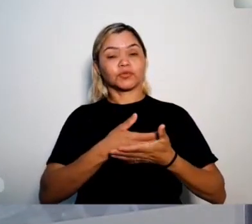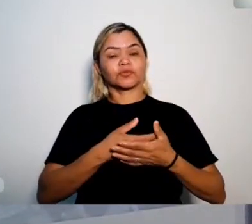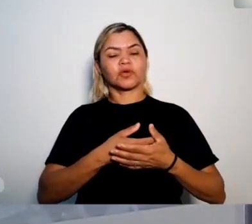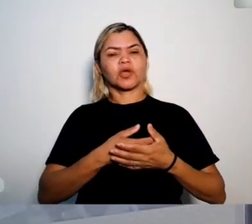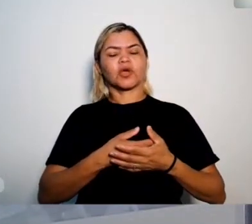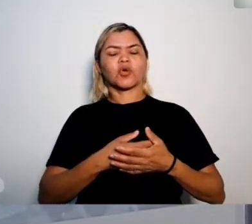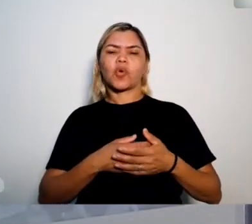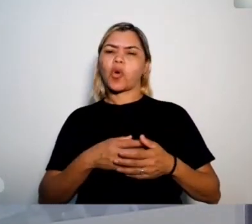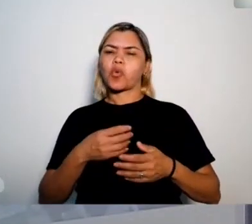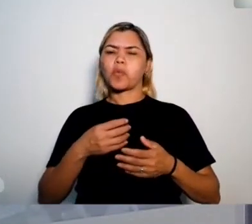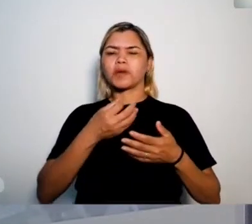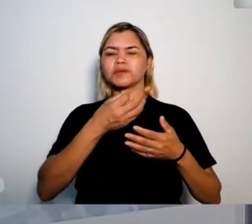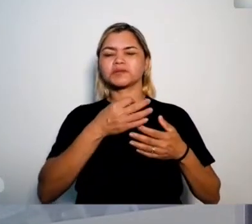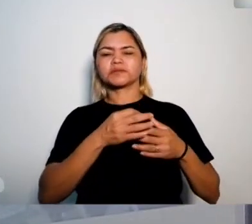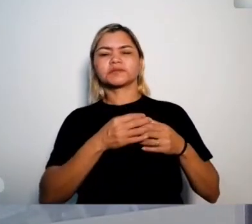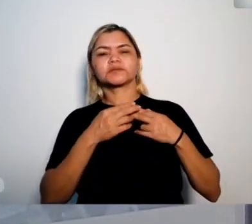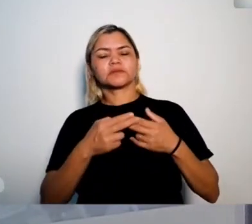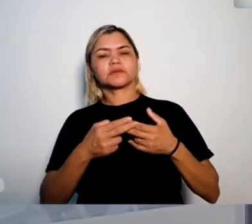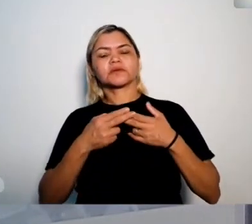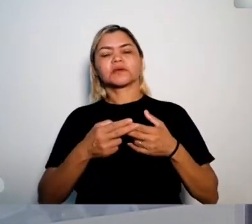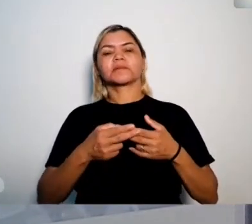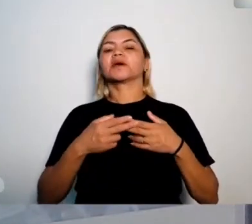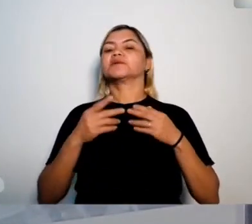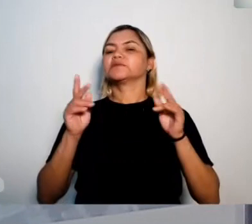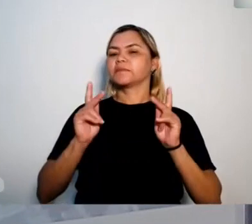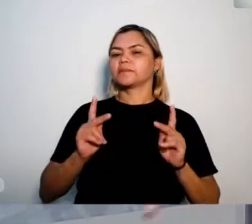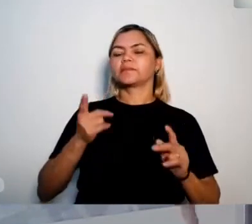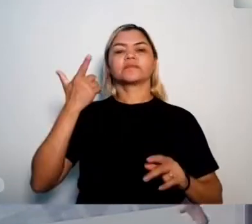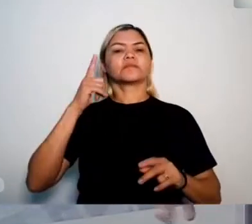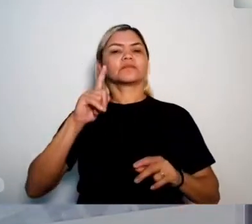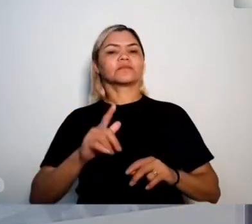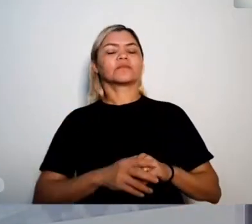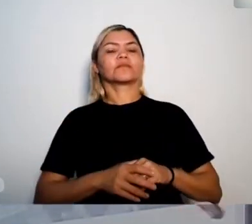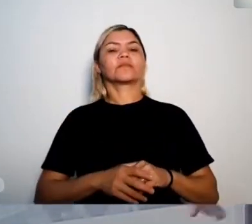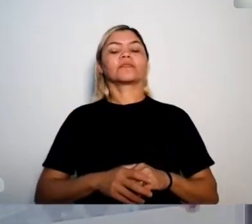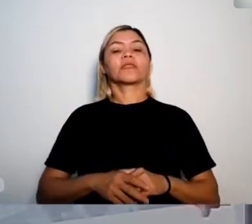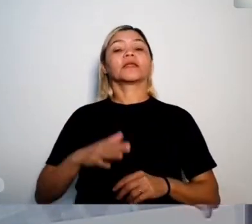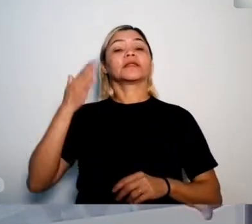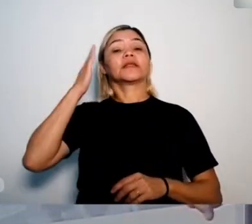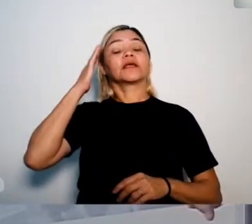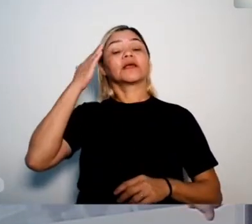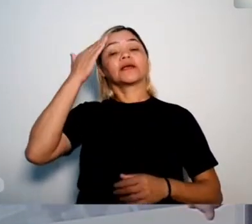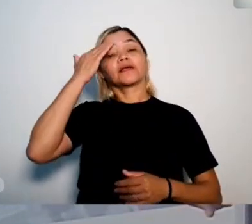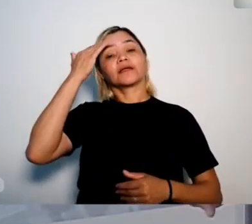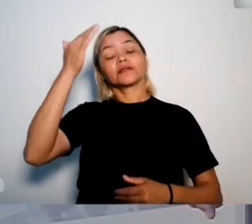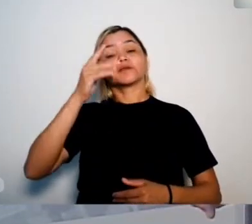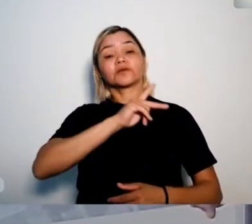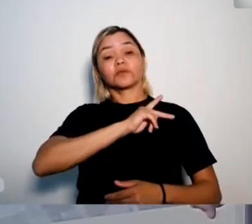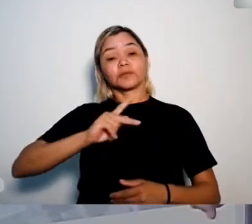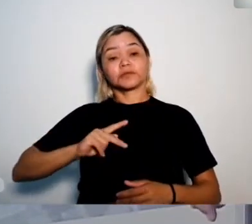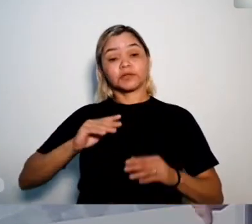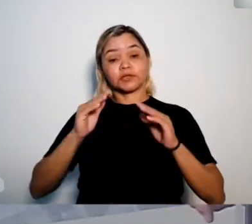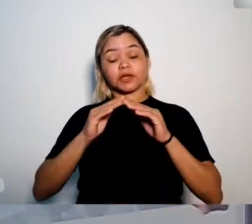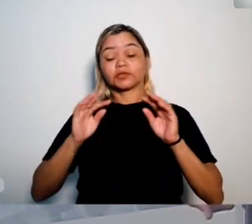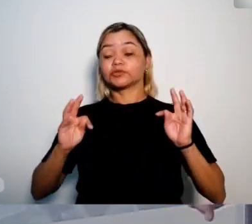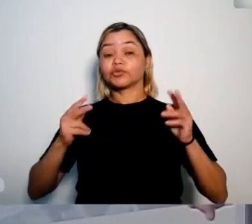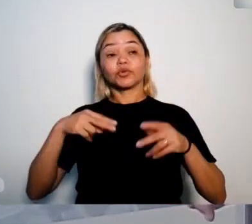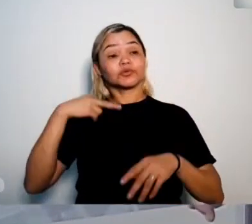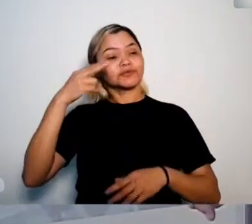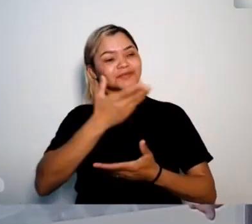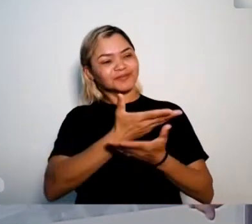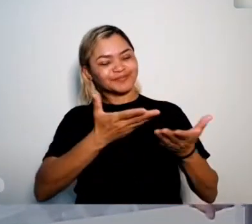realmente com tranquilidade, soubemos resolver e discernir. Quero agradecer, como presidente da casa, todos os vereadores